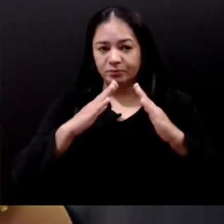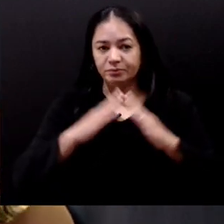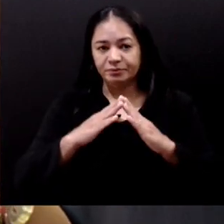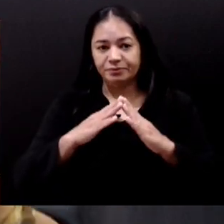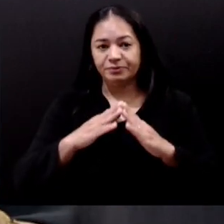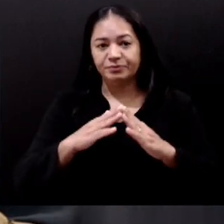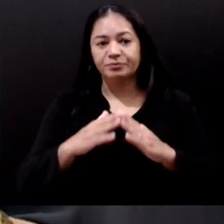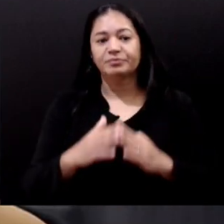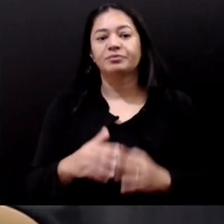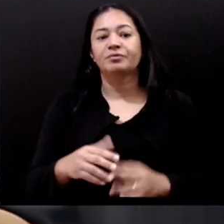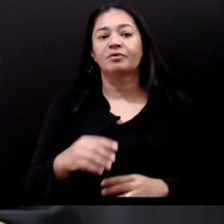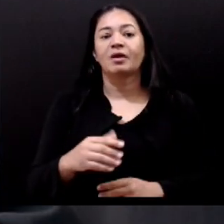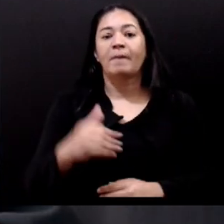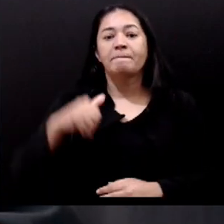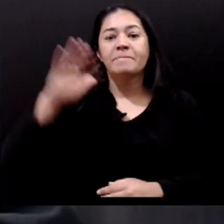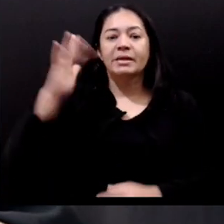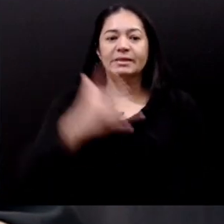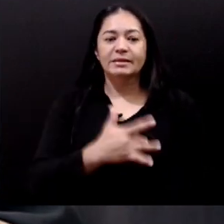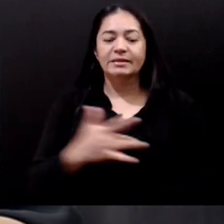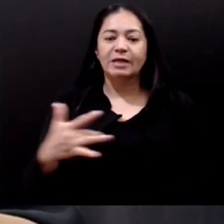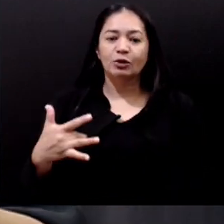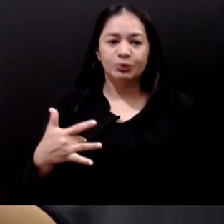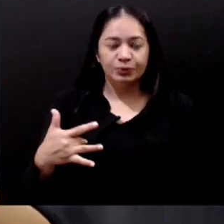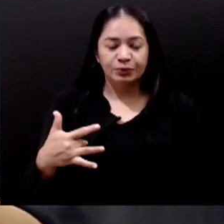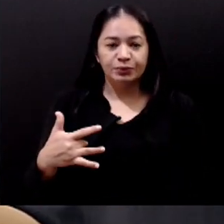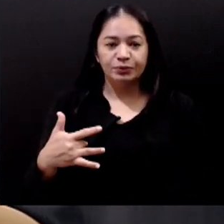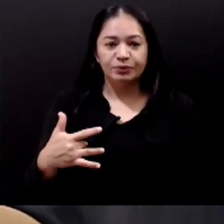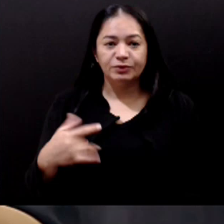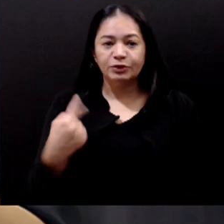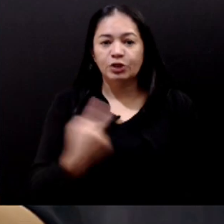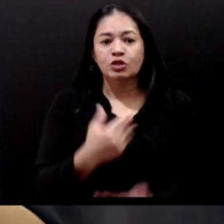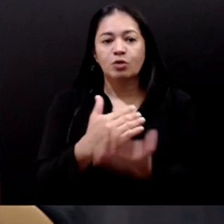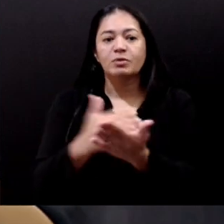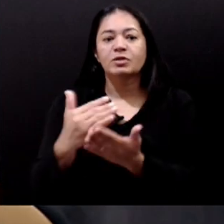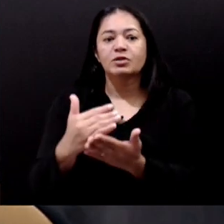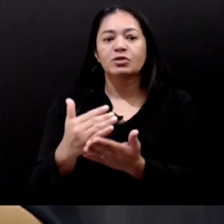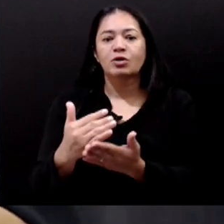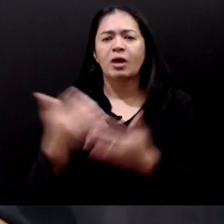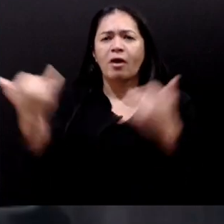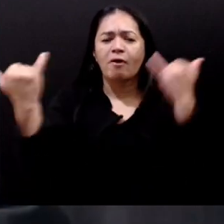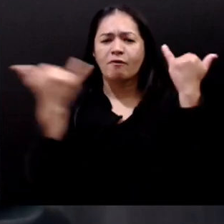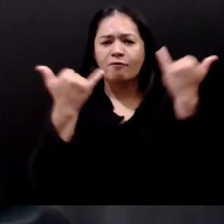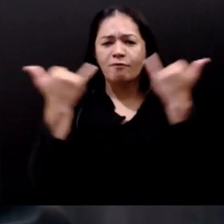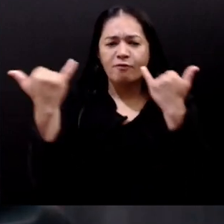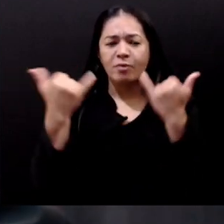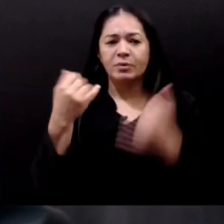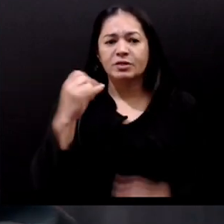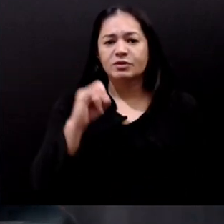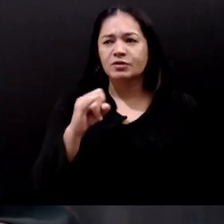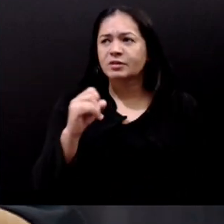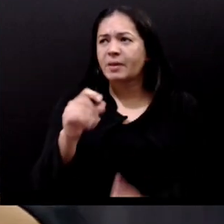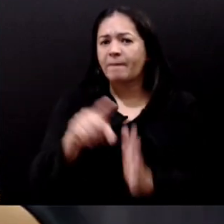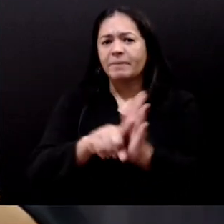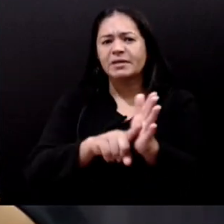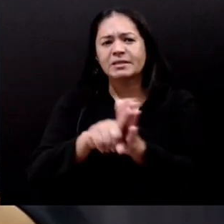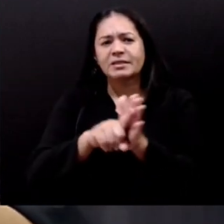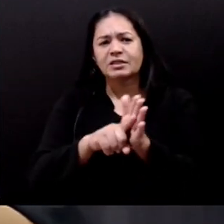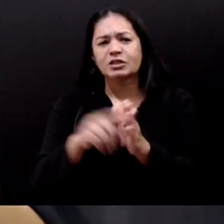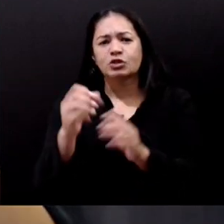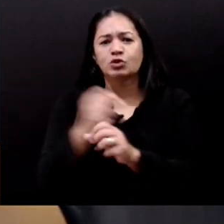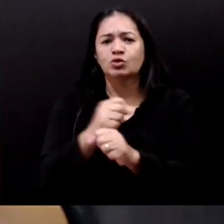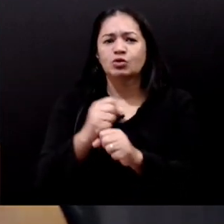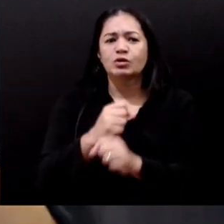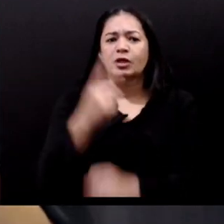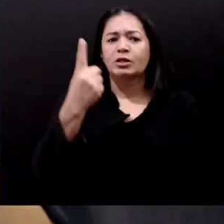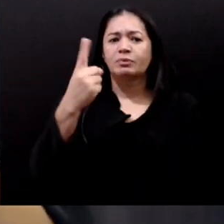mais saudável, a gente começou a receber muitas informações. Então se você pegar lá mais ou menos nos anos 80, anos 90,